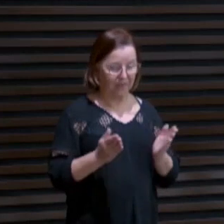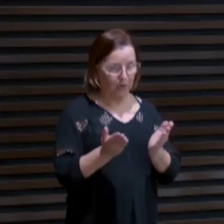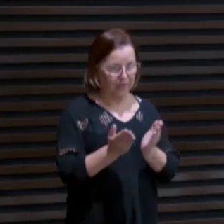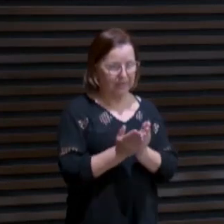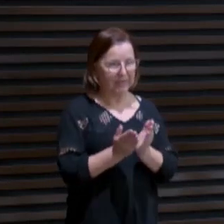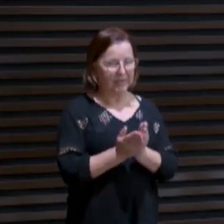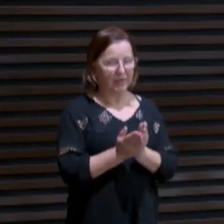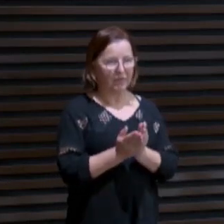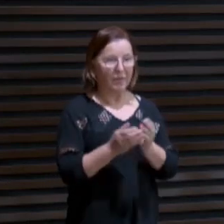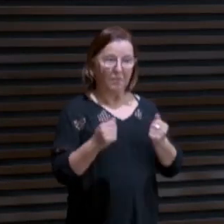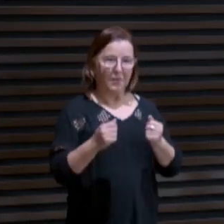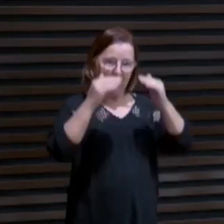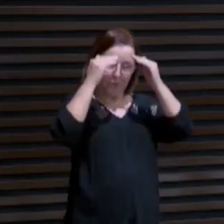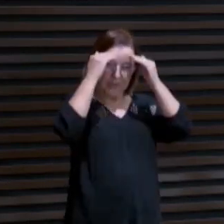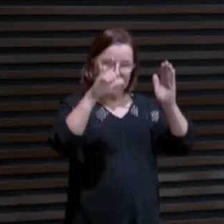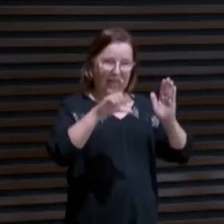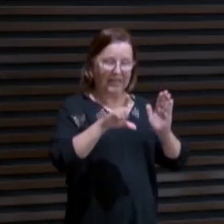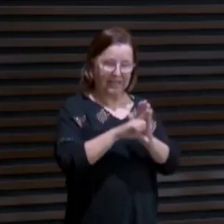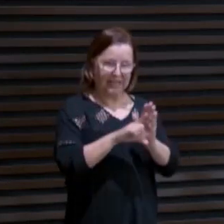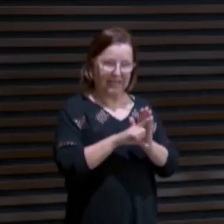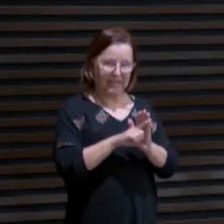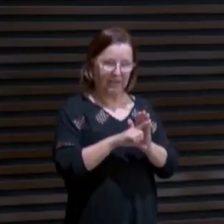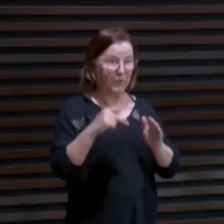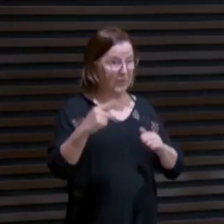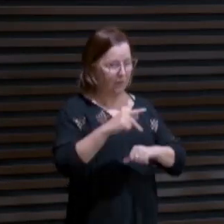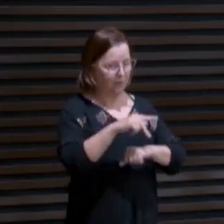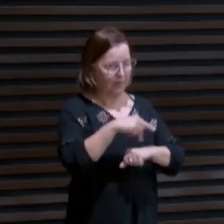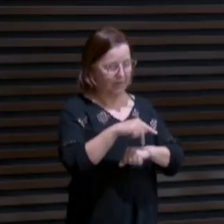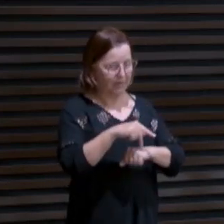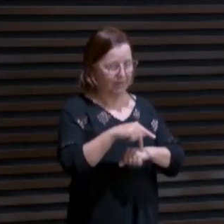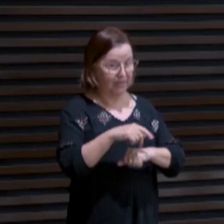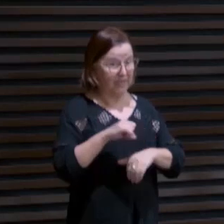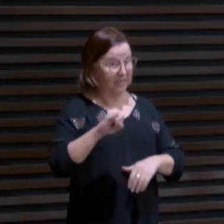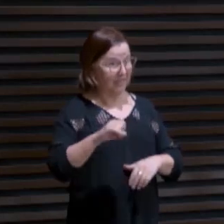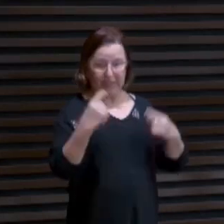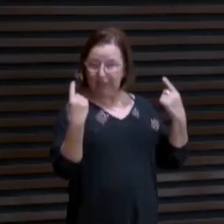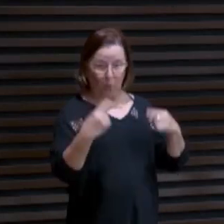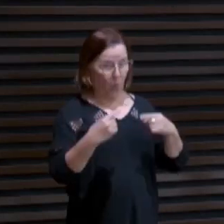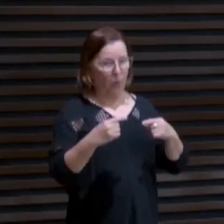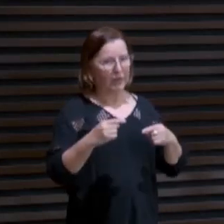do seu país, desde que essas não afrontem a palavra de Deus.